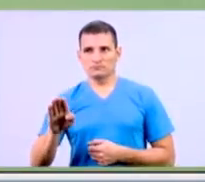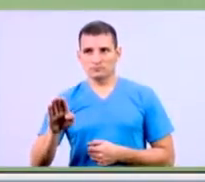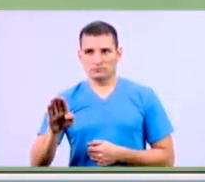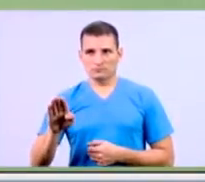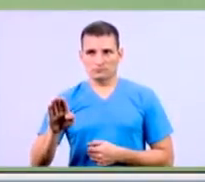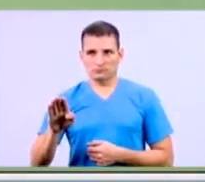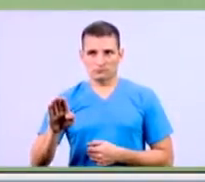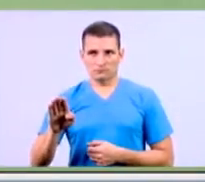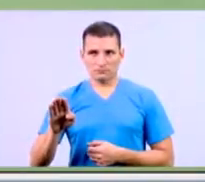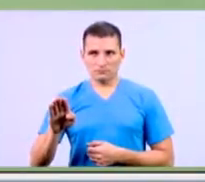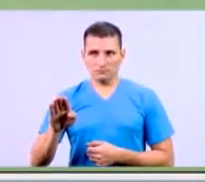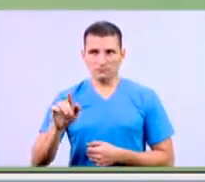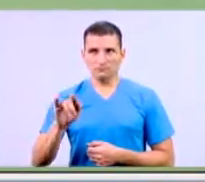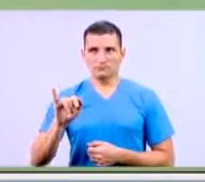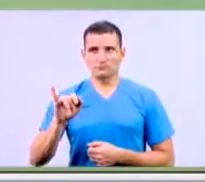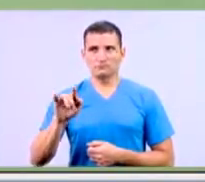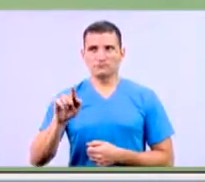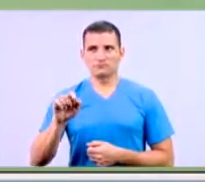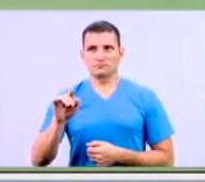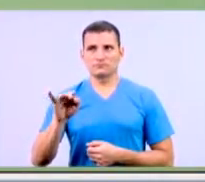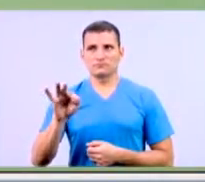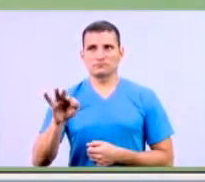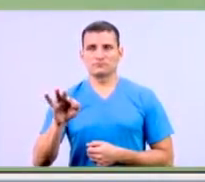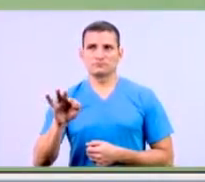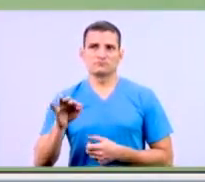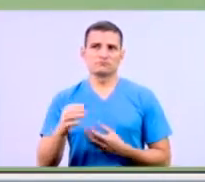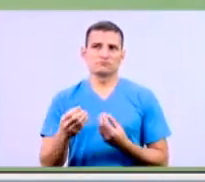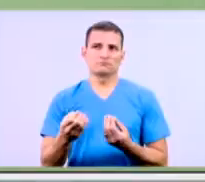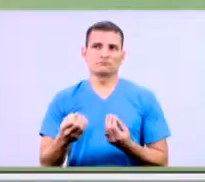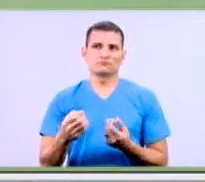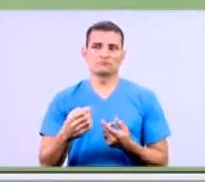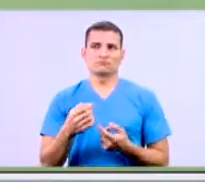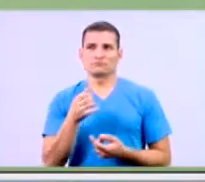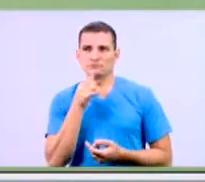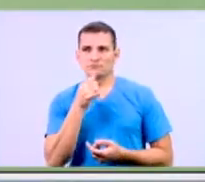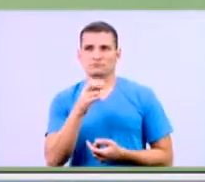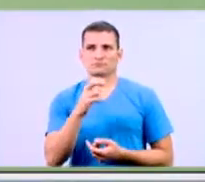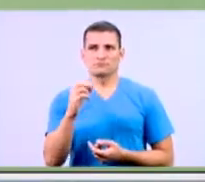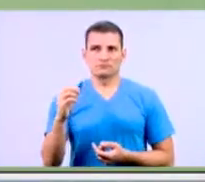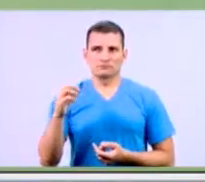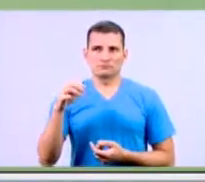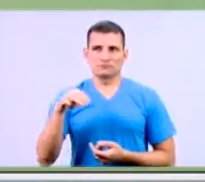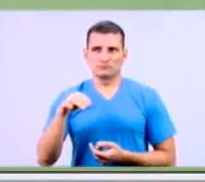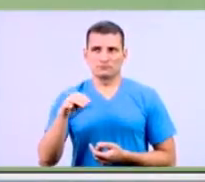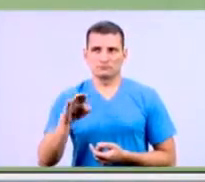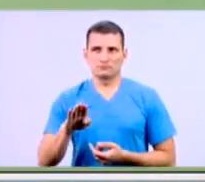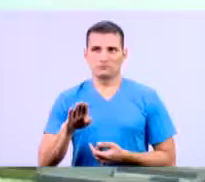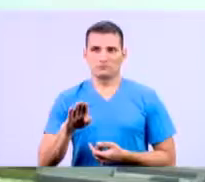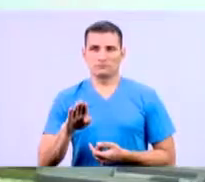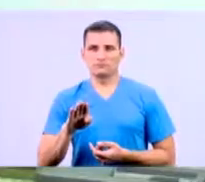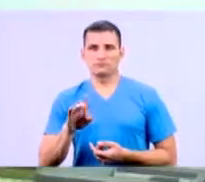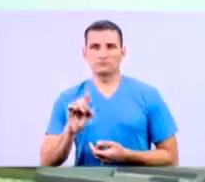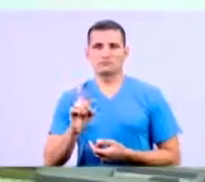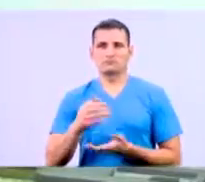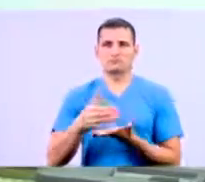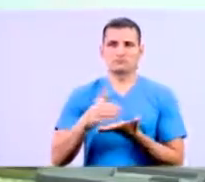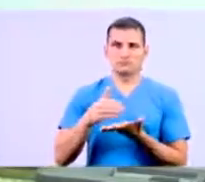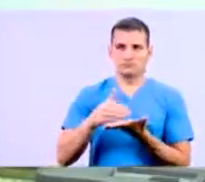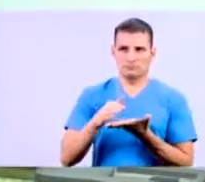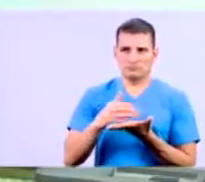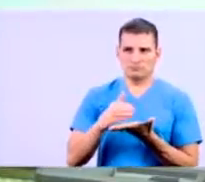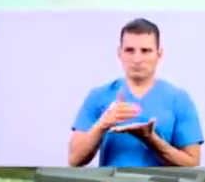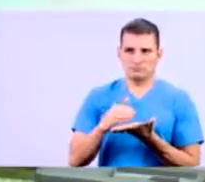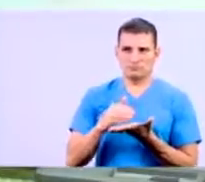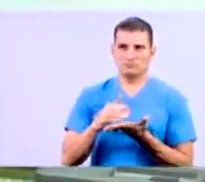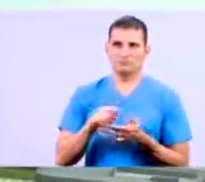Poxa, mas por que tem que ser gigabit se é só 500 megas? Eu estou sobrando 500? Não é que está sobrando necessariamente, mas você está